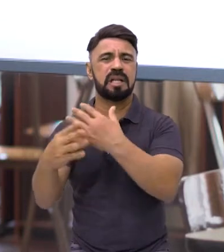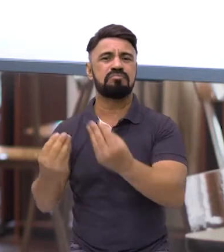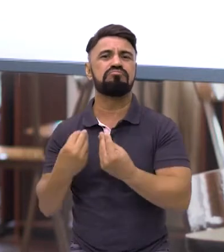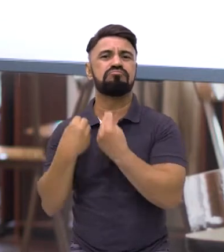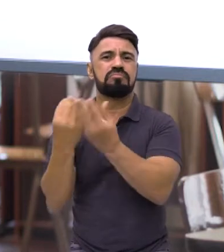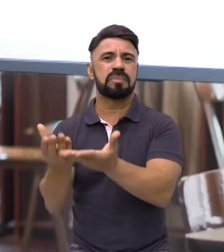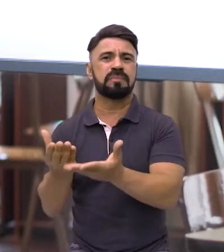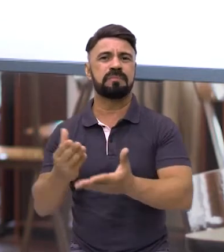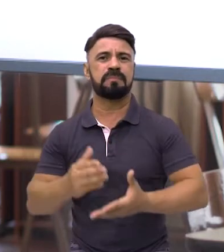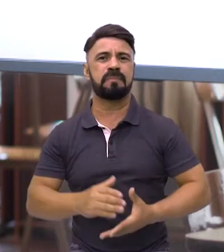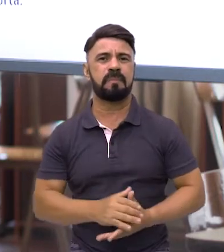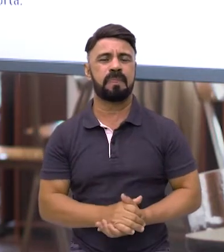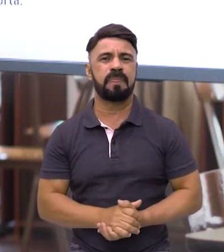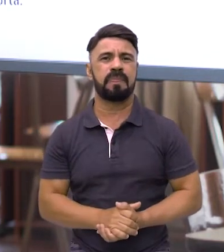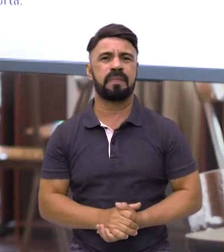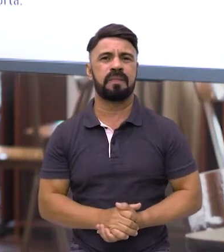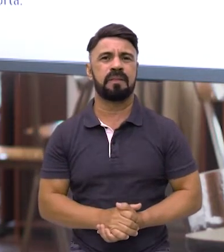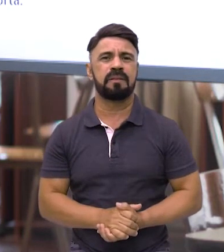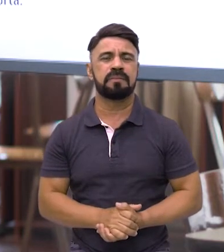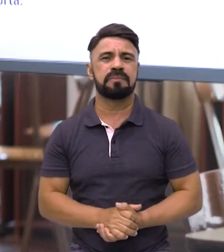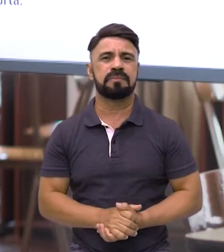oferecer.